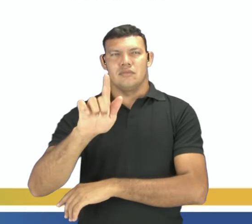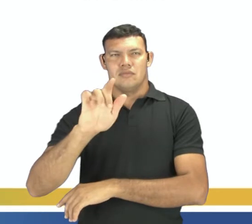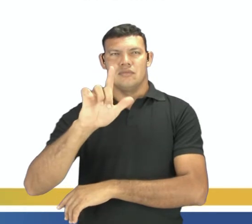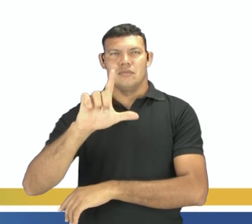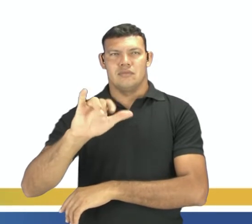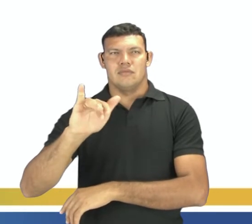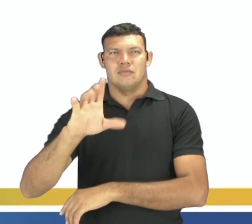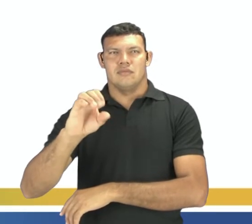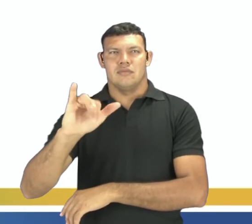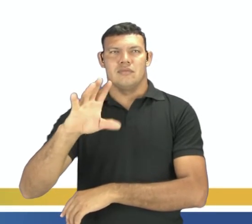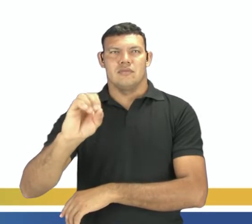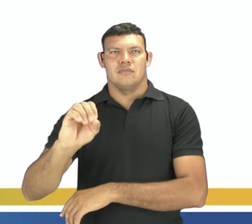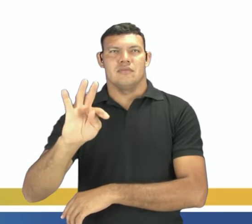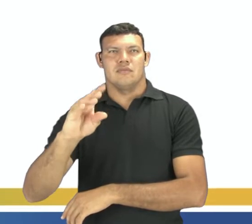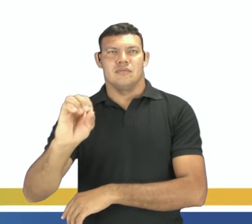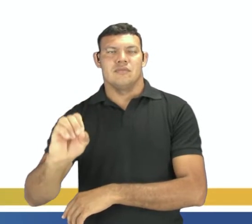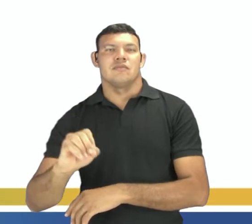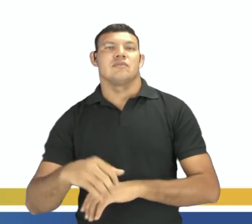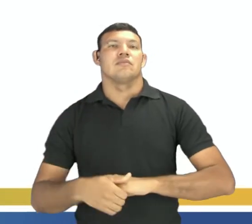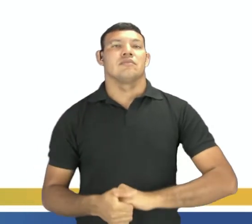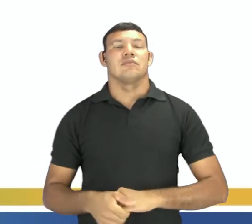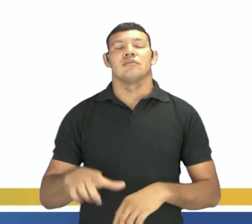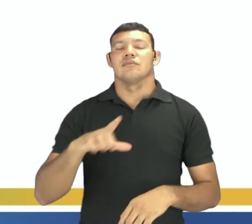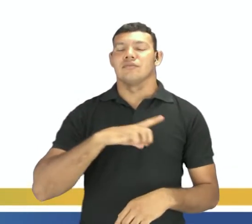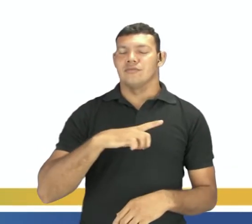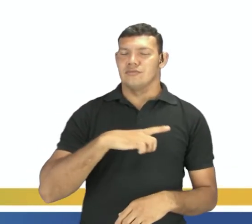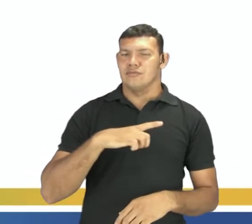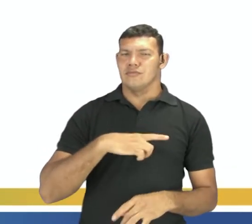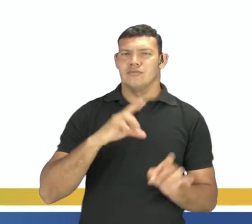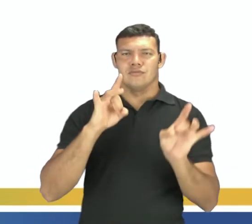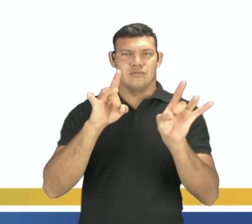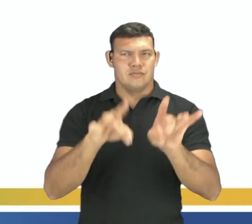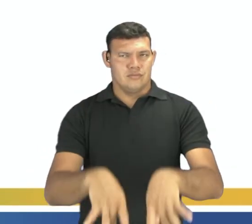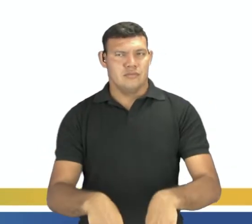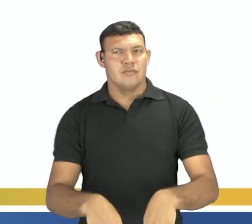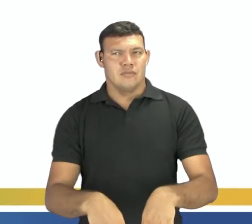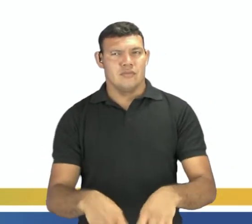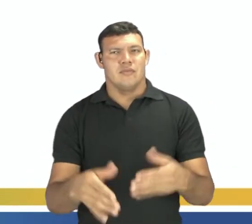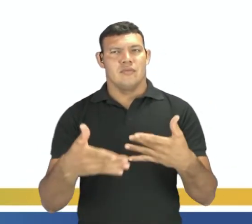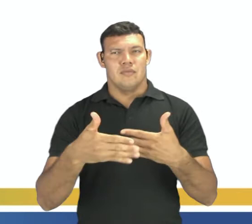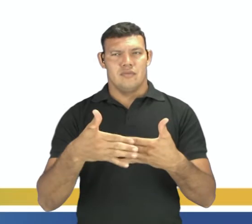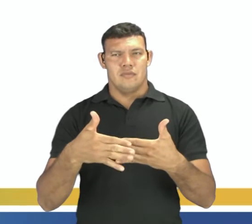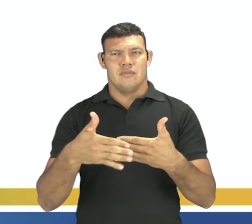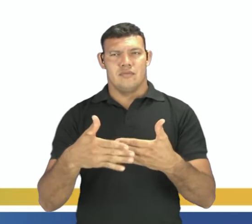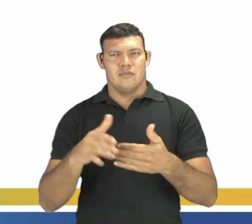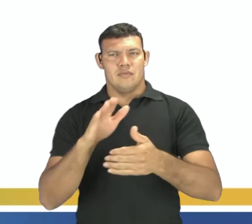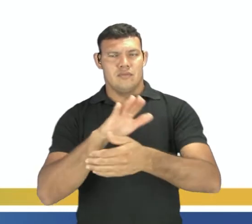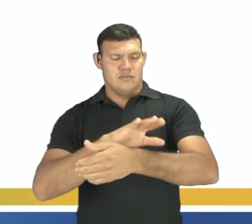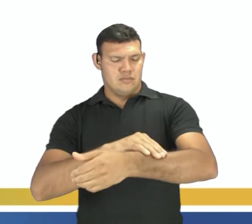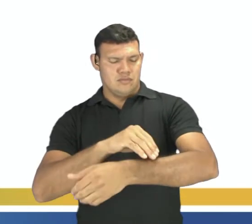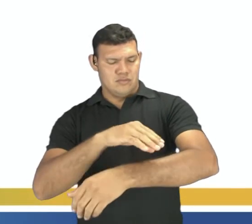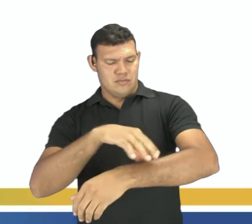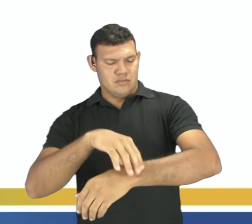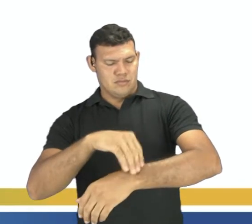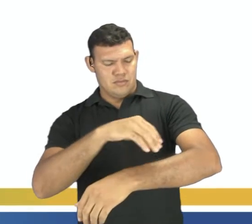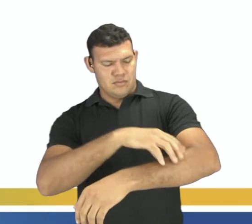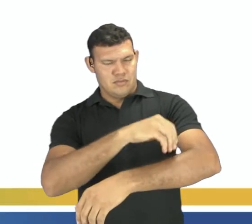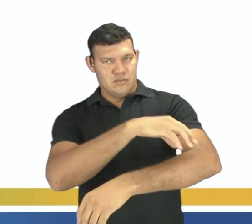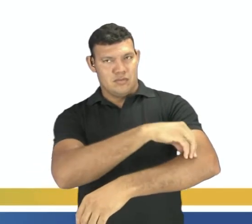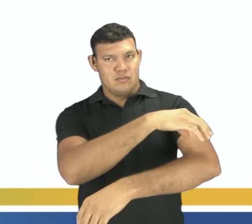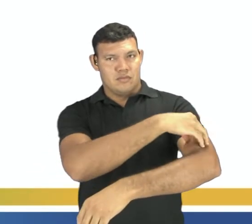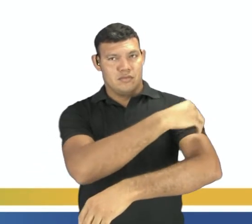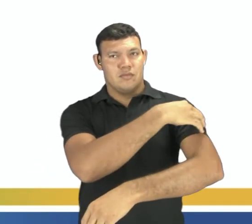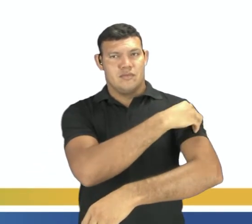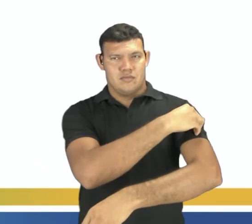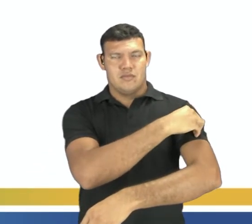neurônios. Também nós vamos ter, por último, o tecido muscular. O tecido muscular, ele é